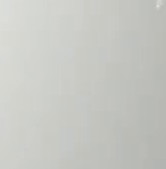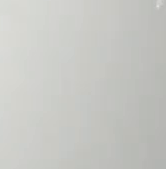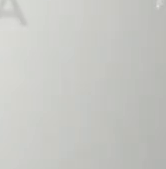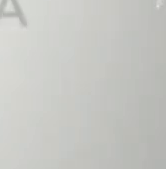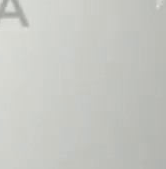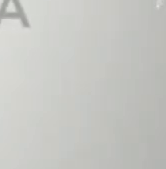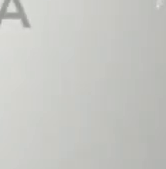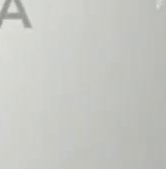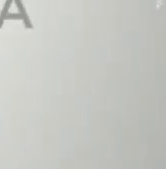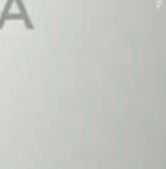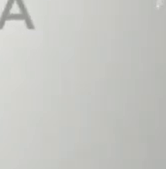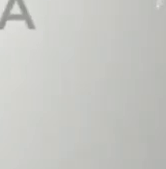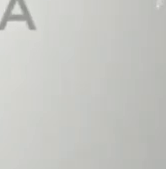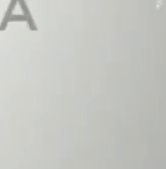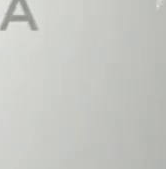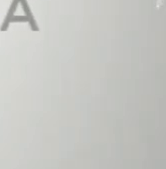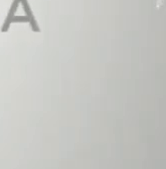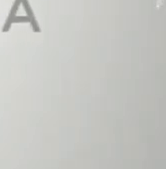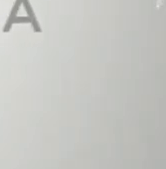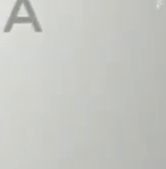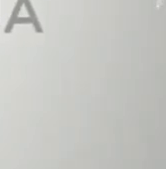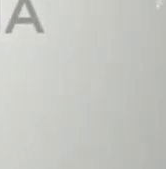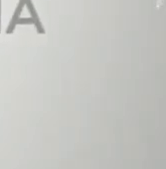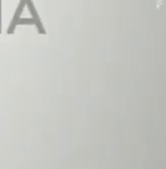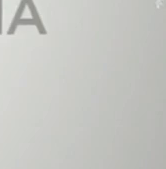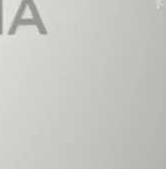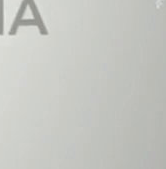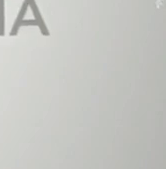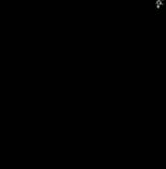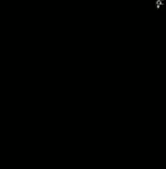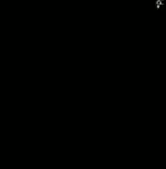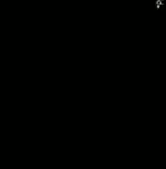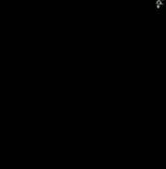Começa agora o programa Geraldo Alckmin, presidente.